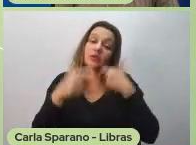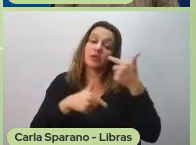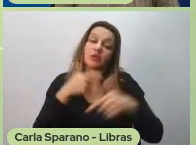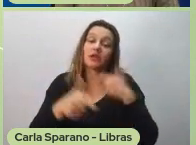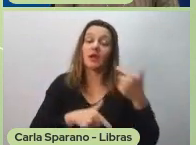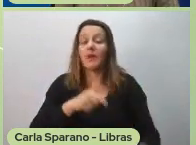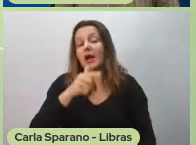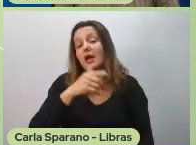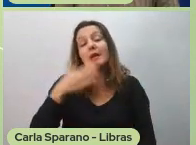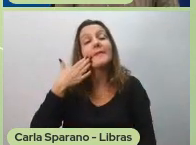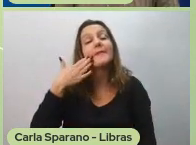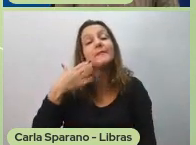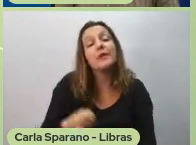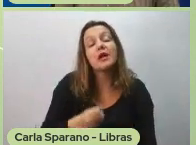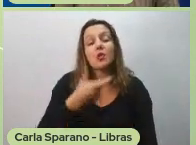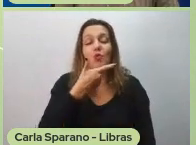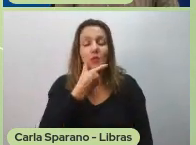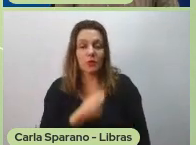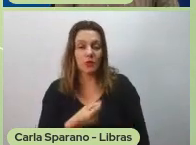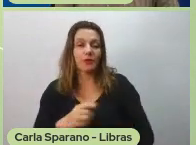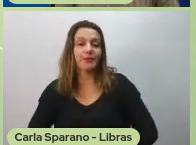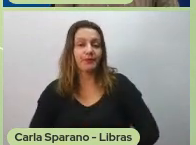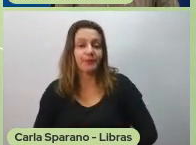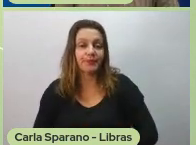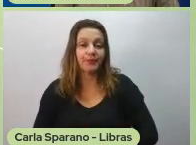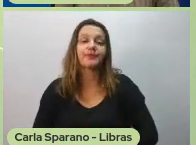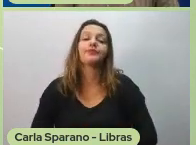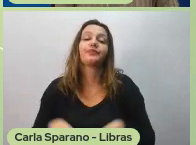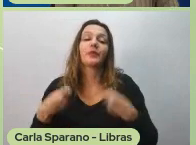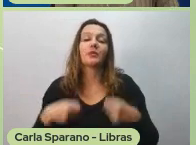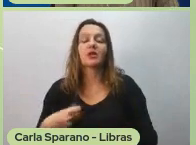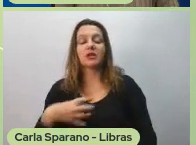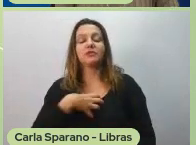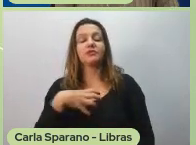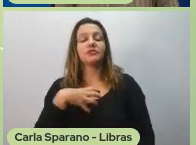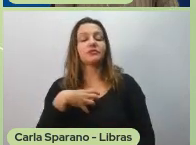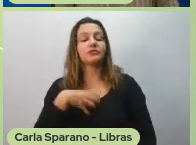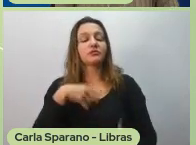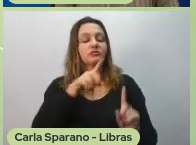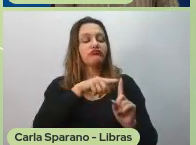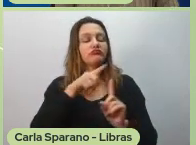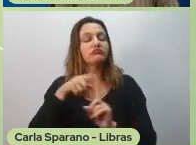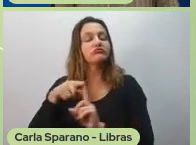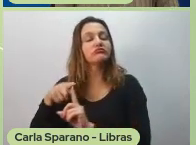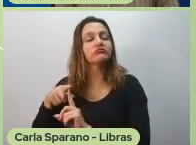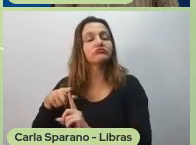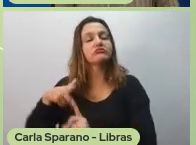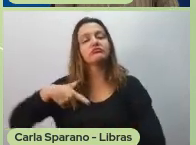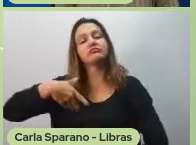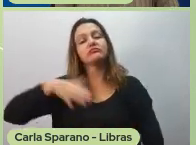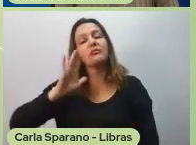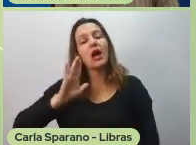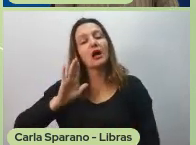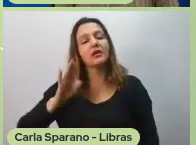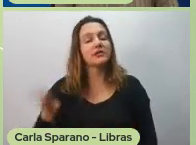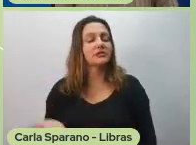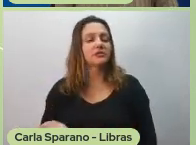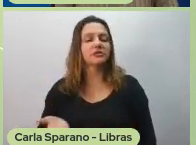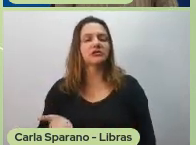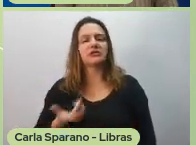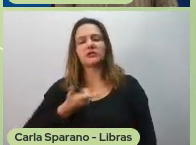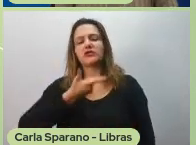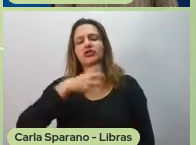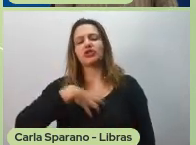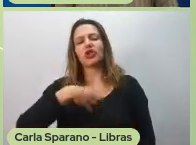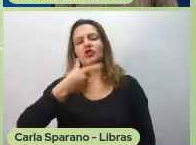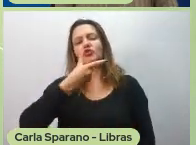cisgênero, elas têm que ter um estilo de gestão mais masculino, as competências de fazer acontecer,